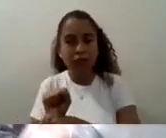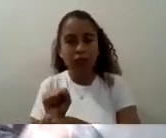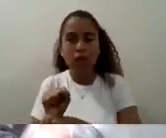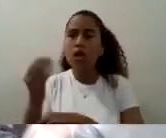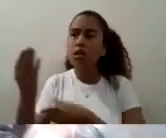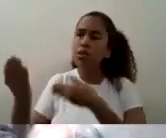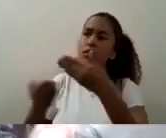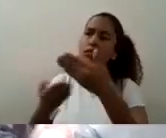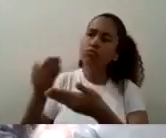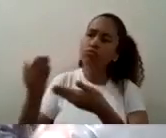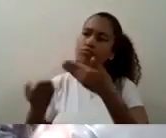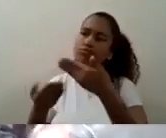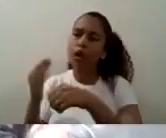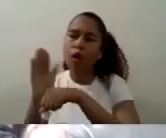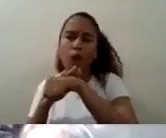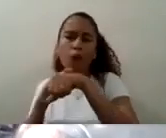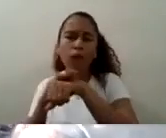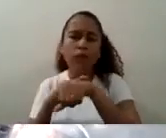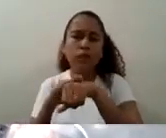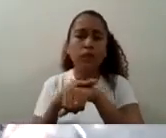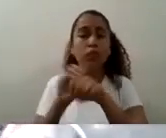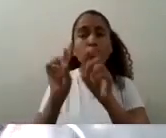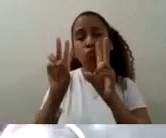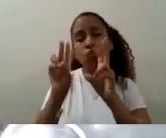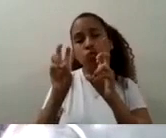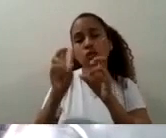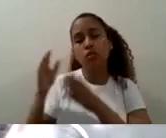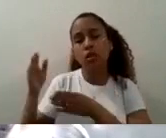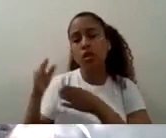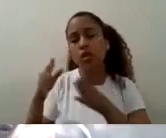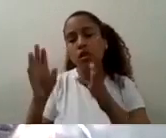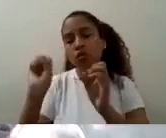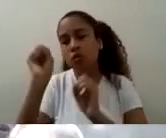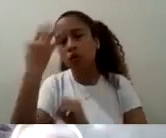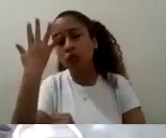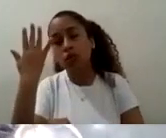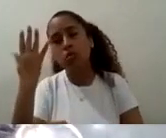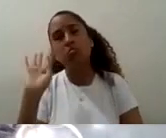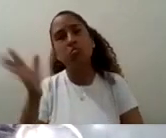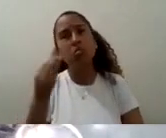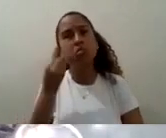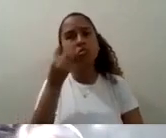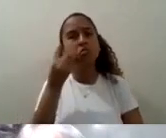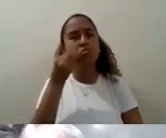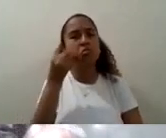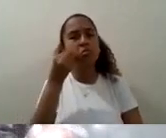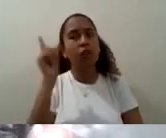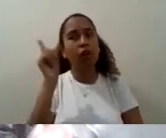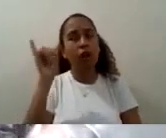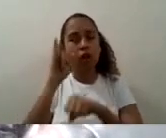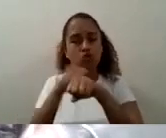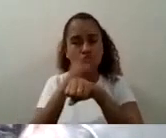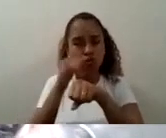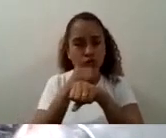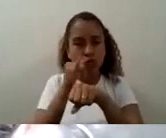trocando impressões sobre os acontecimentos mais recentes que eles acompanharam em Jerusalém, que foi